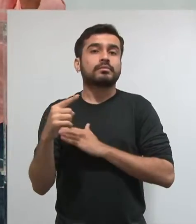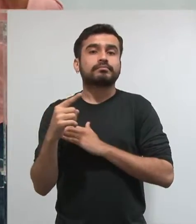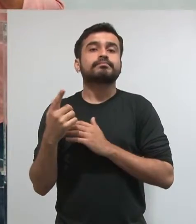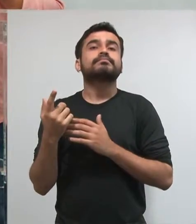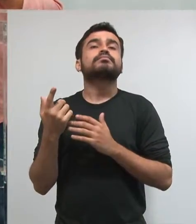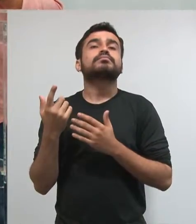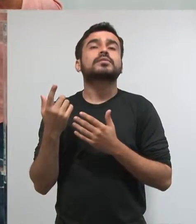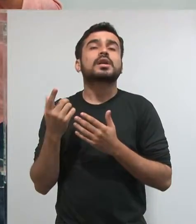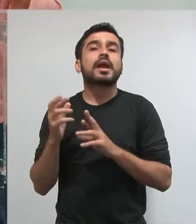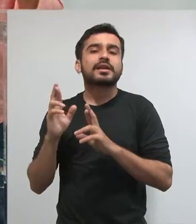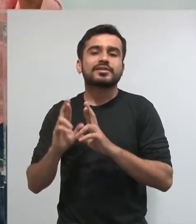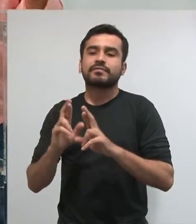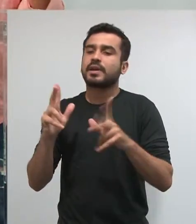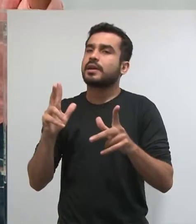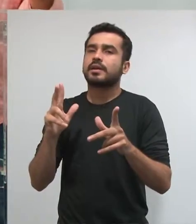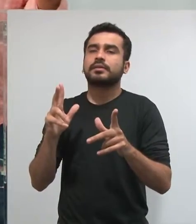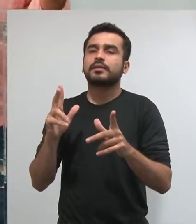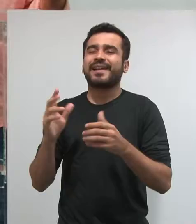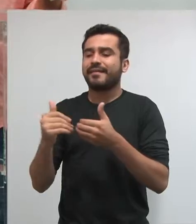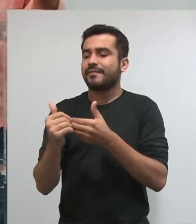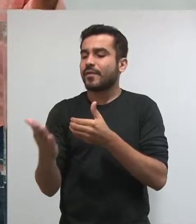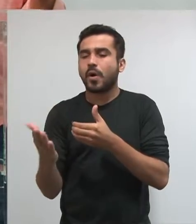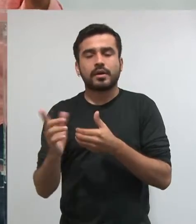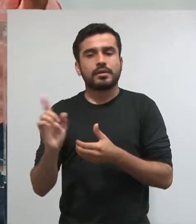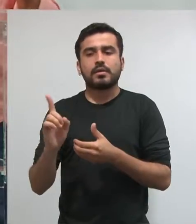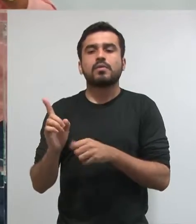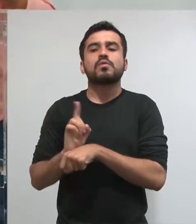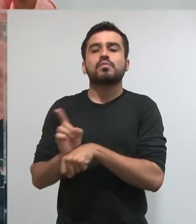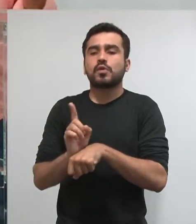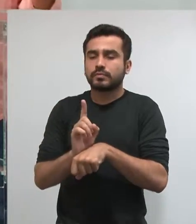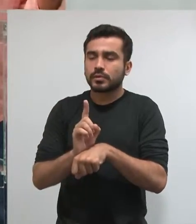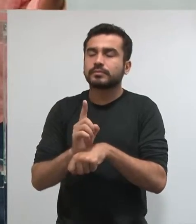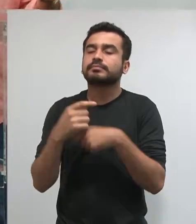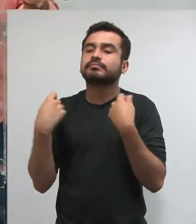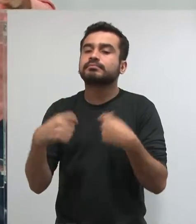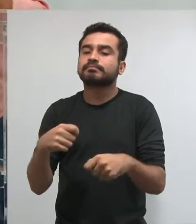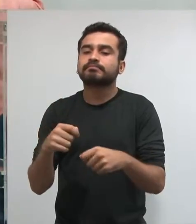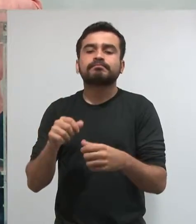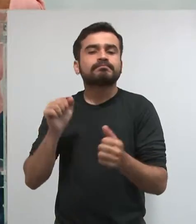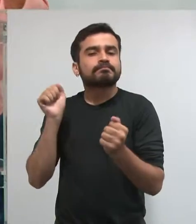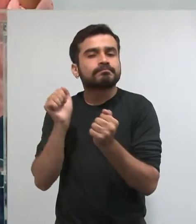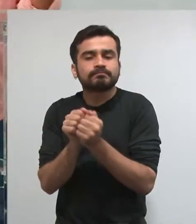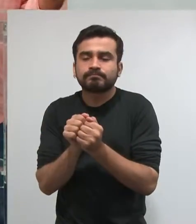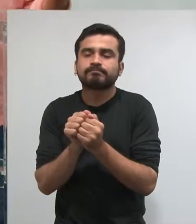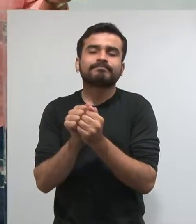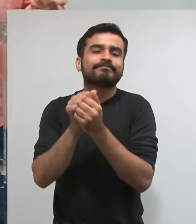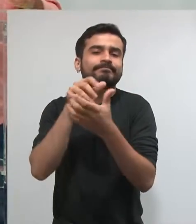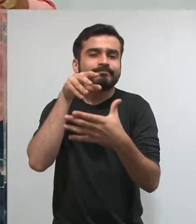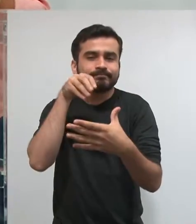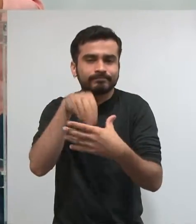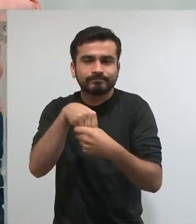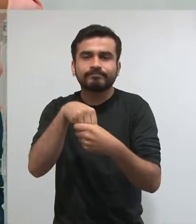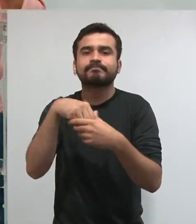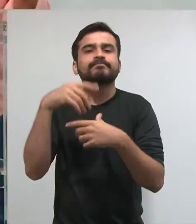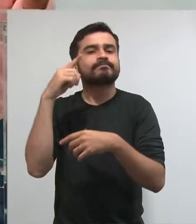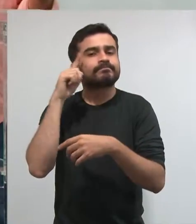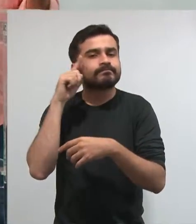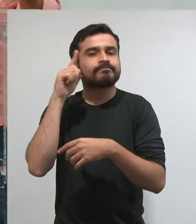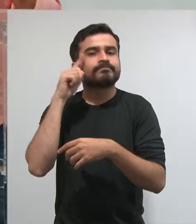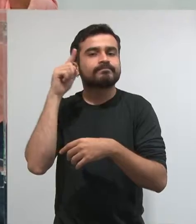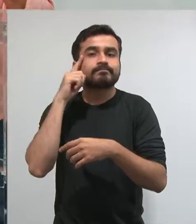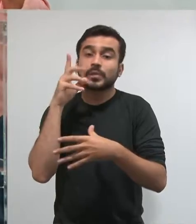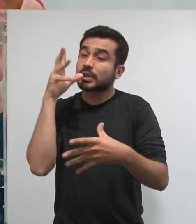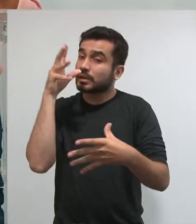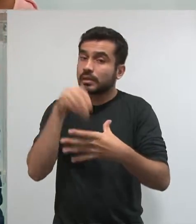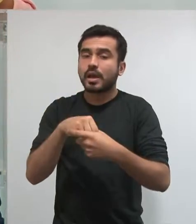de indissociabilidade, quer dizer, esse monitoramento ele deve acontecer junto, ele deve acontecer cotidianamente, ele deve fazer parte